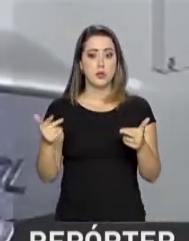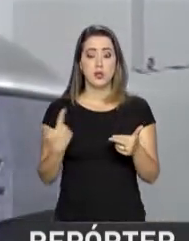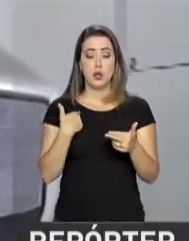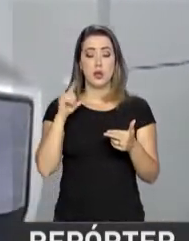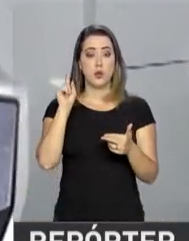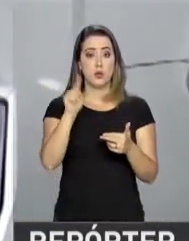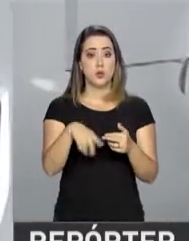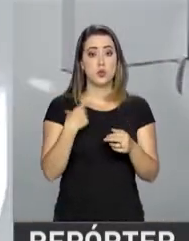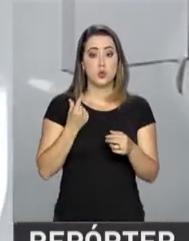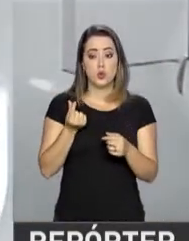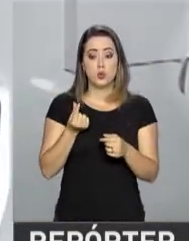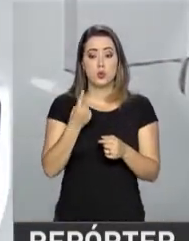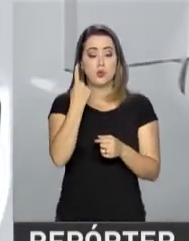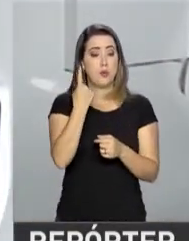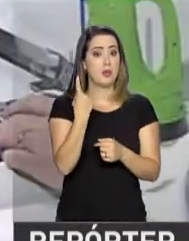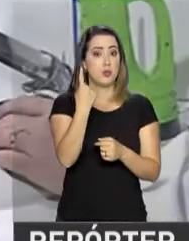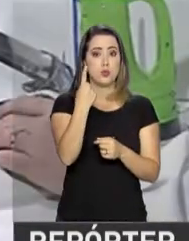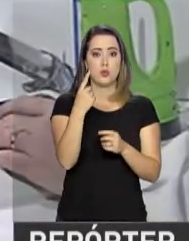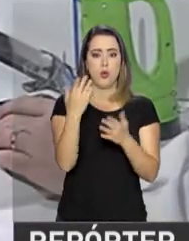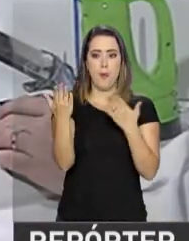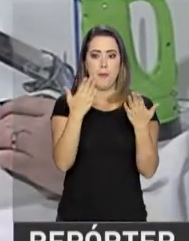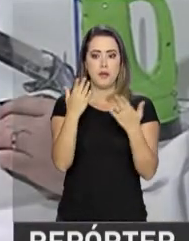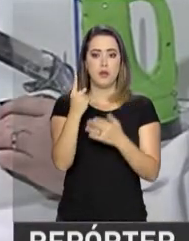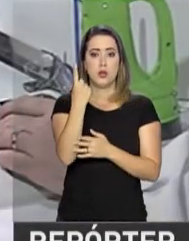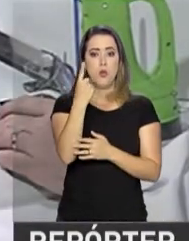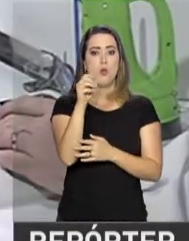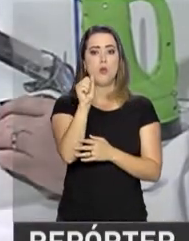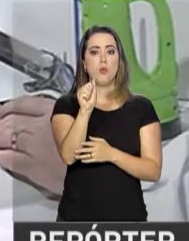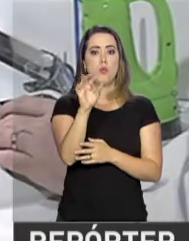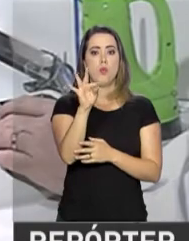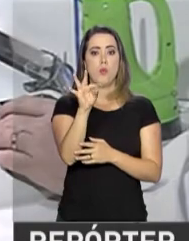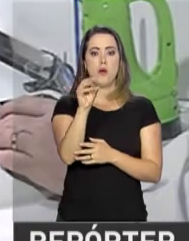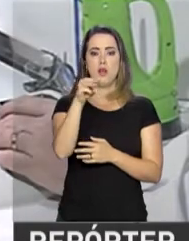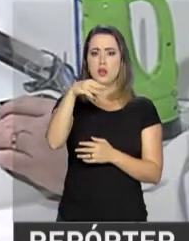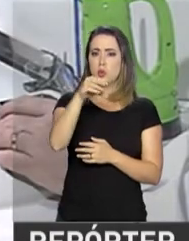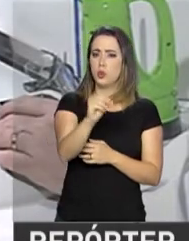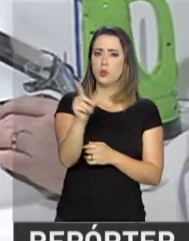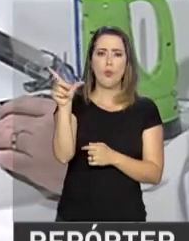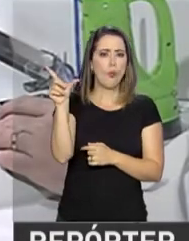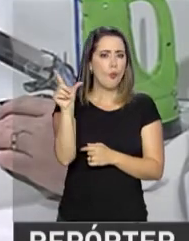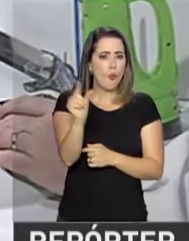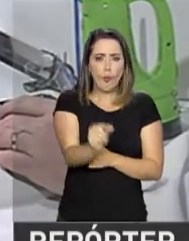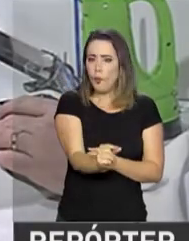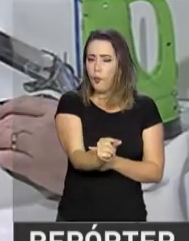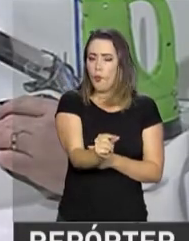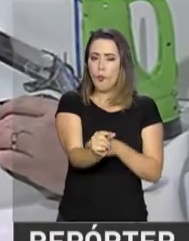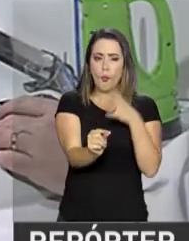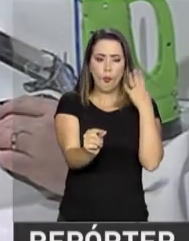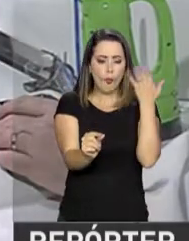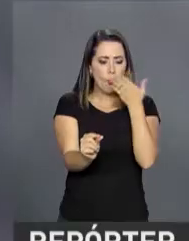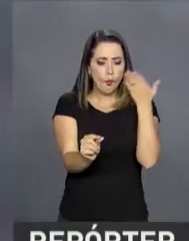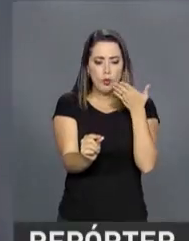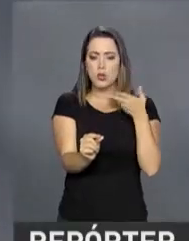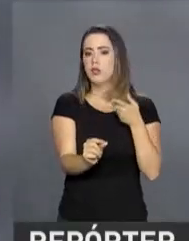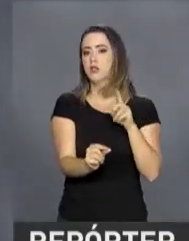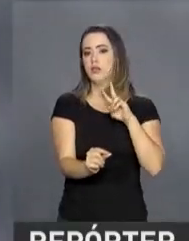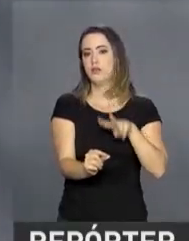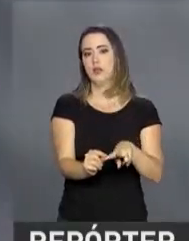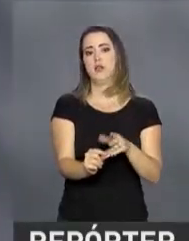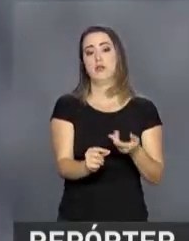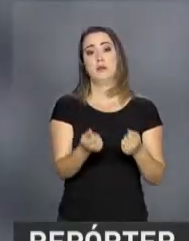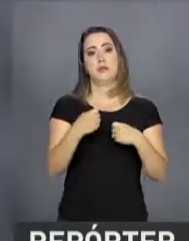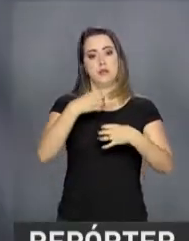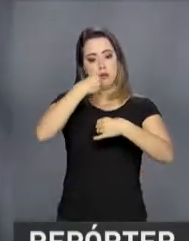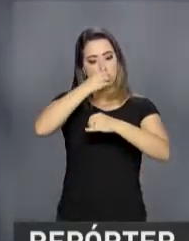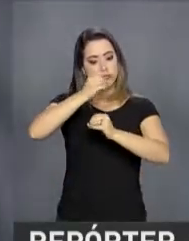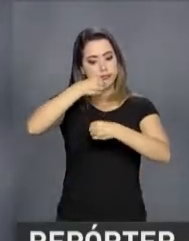escala do tamanho de um átomo uma partícula tão pequena que é invisível olhar humano técnica